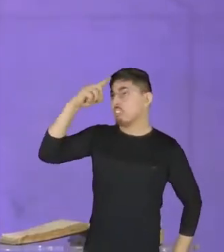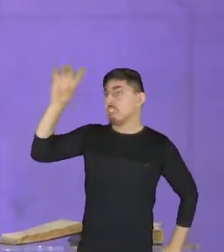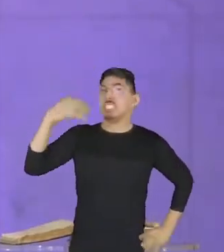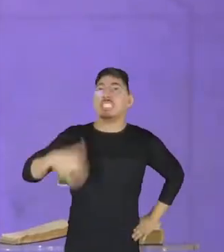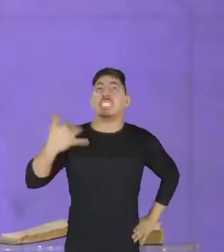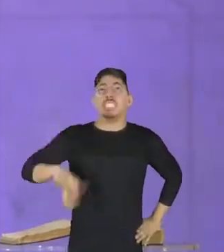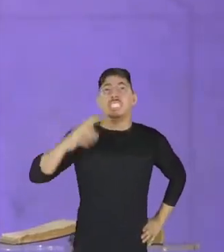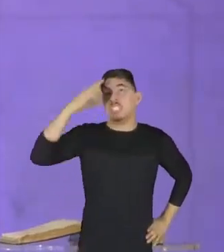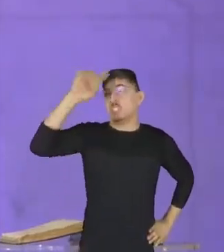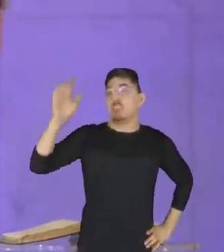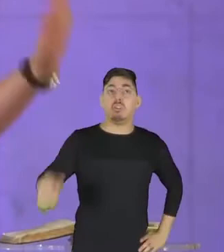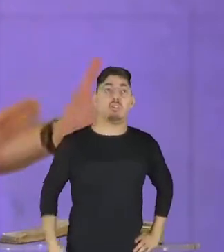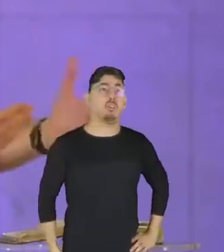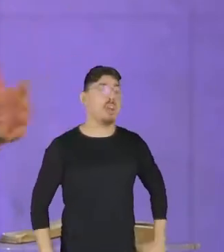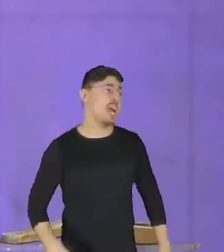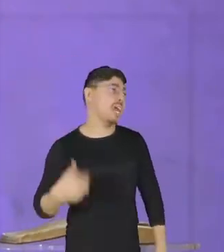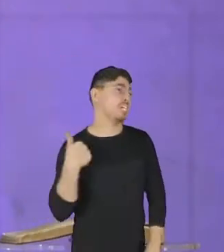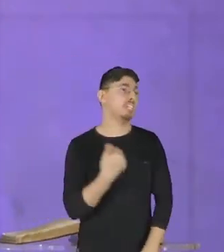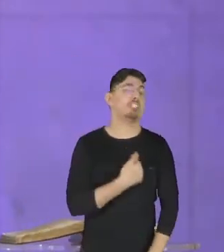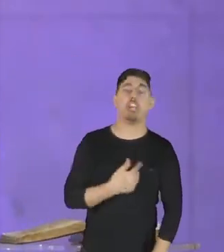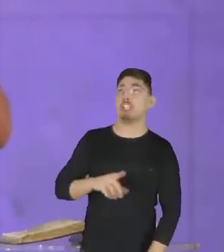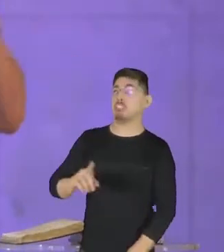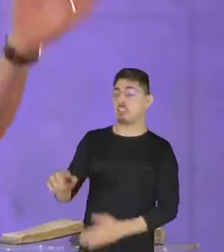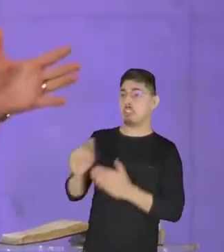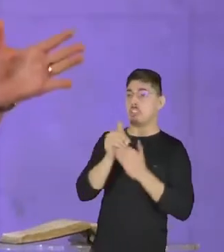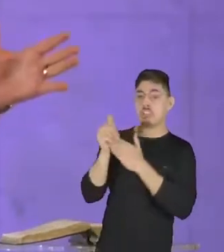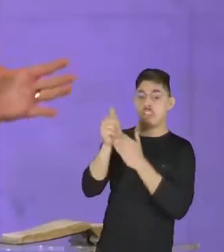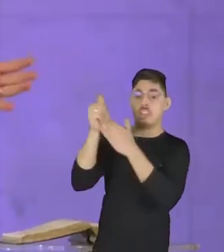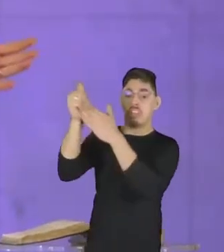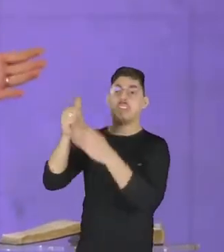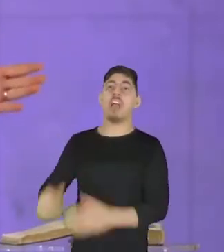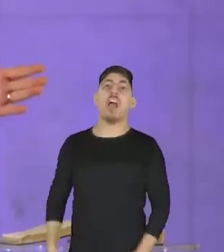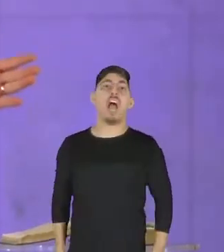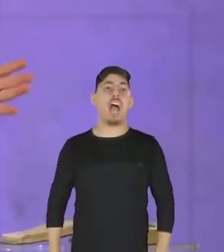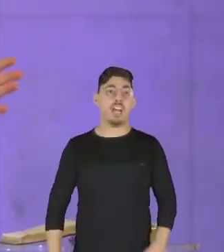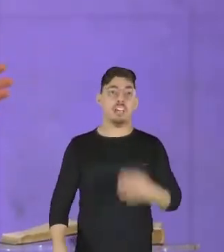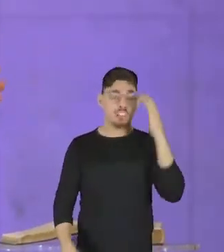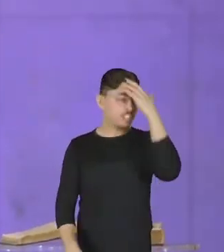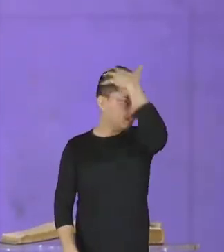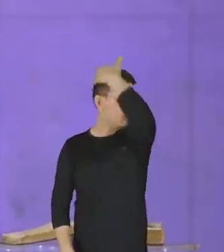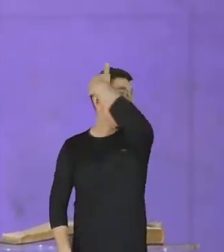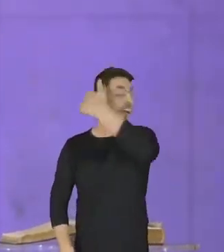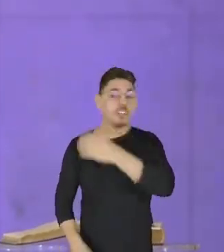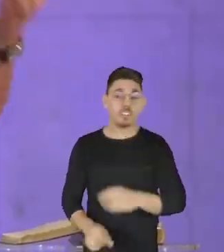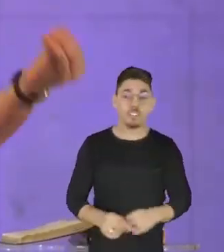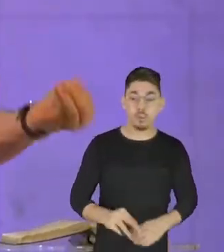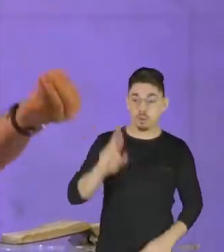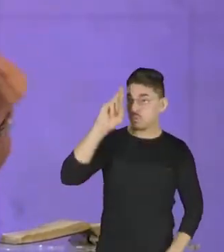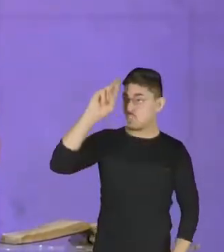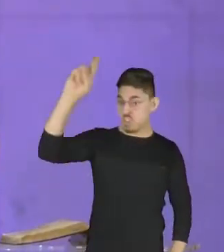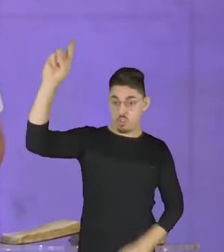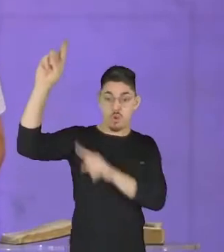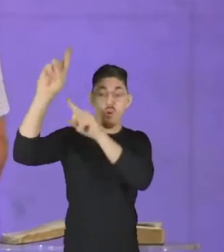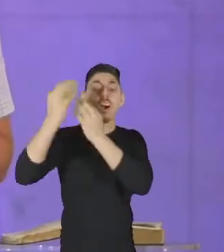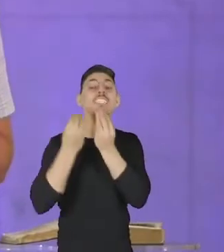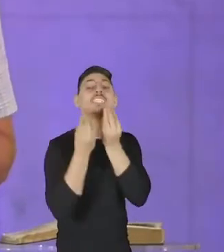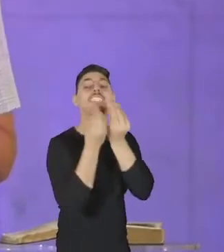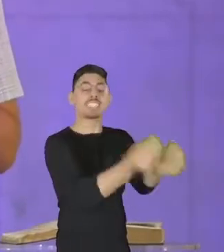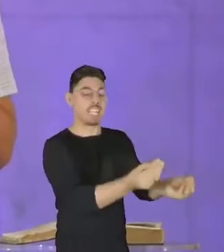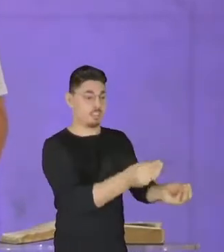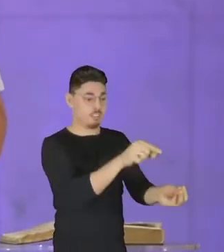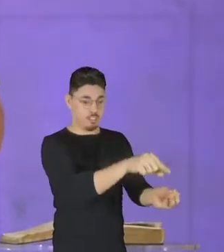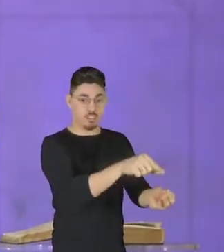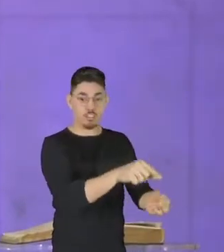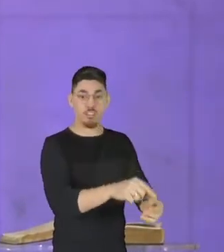que simplesmente por estarem sendo guiados pelo Senhor, que eles, e por causa dessa expressão, o Senhor deu a terra aos